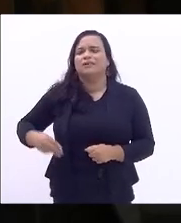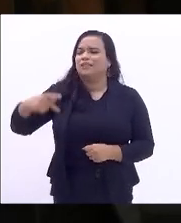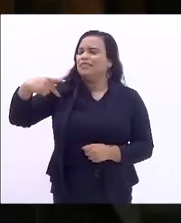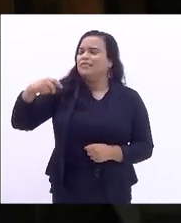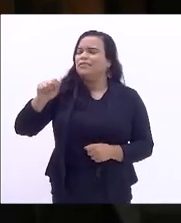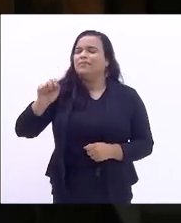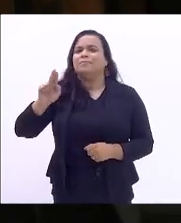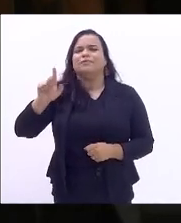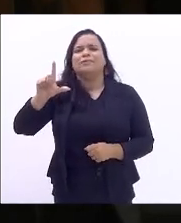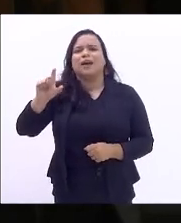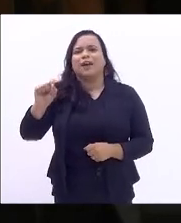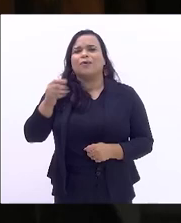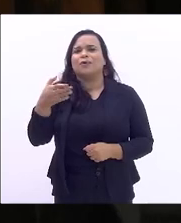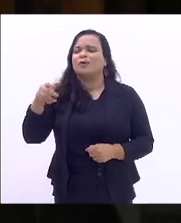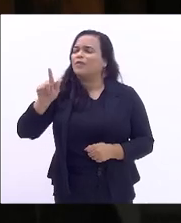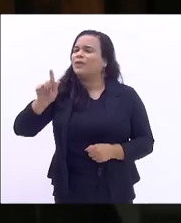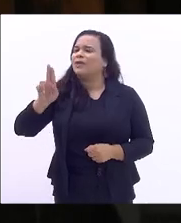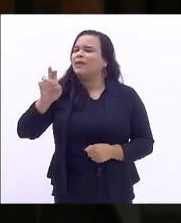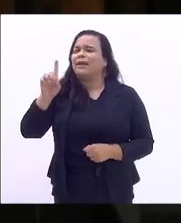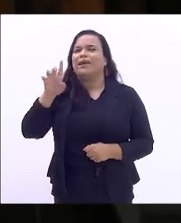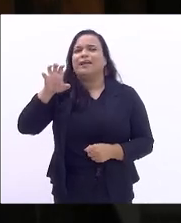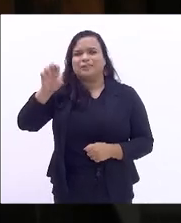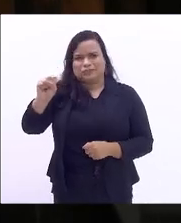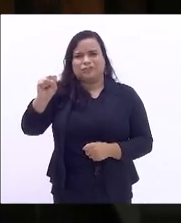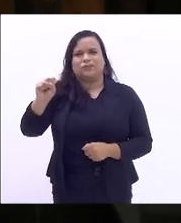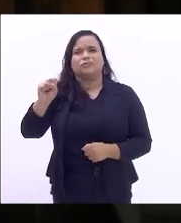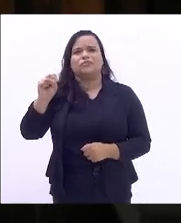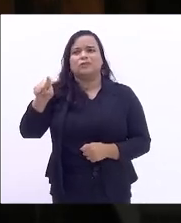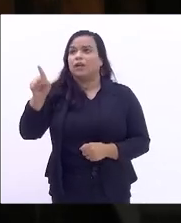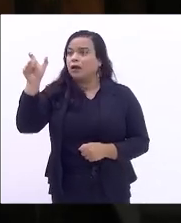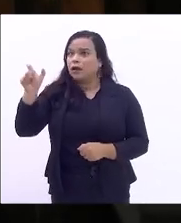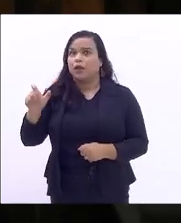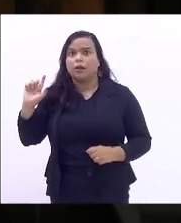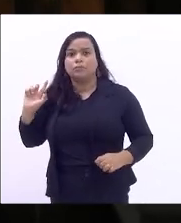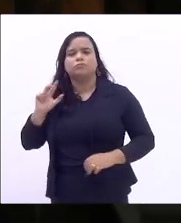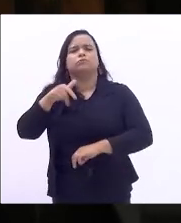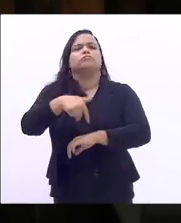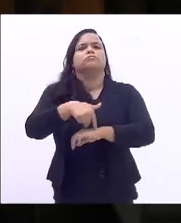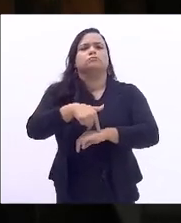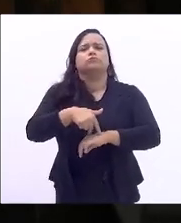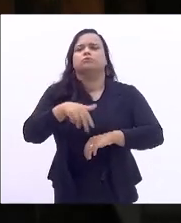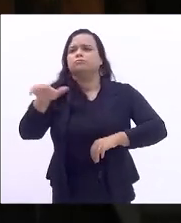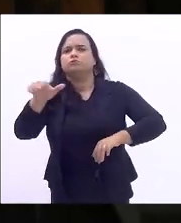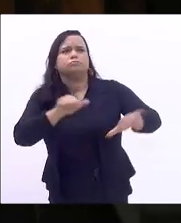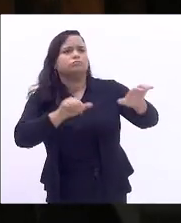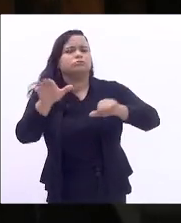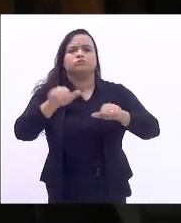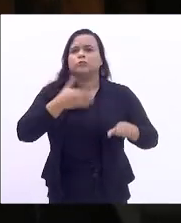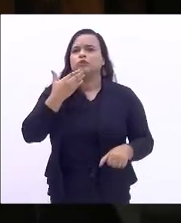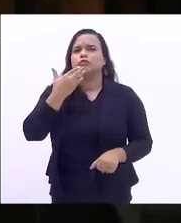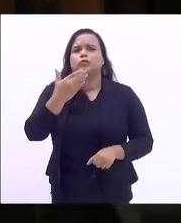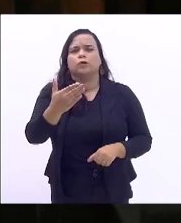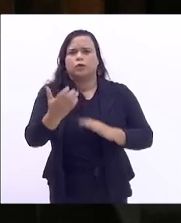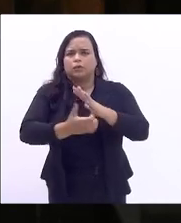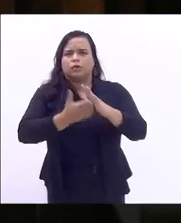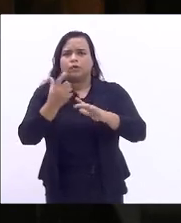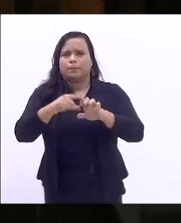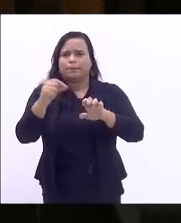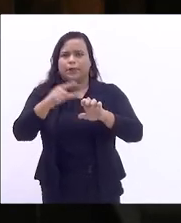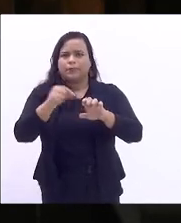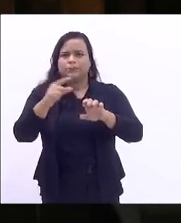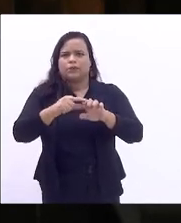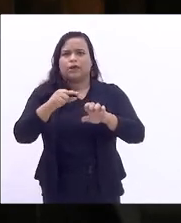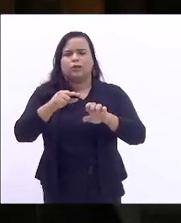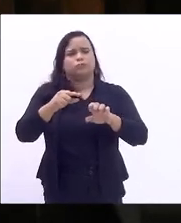vem a público para solicitar que os empresários do Comércio já